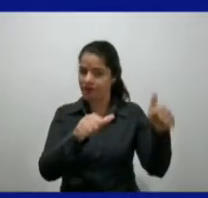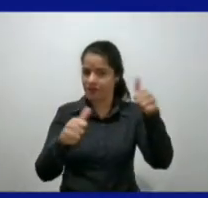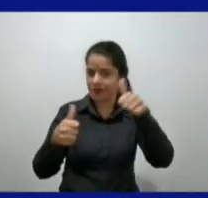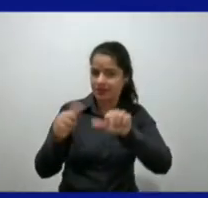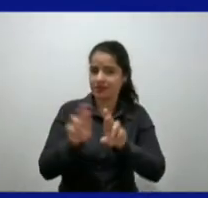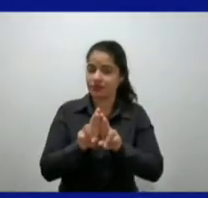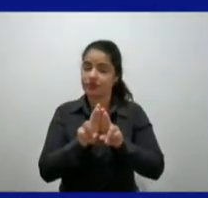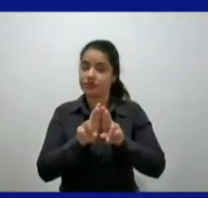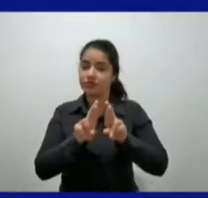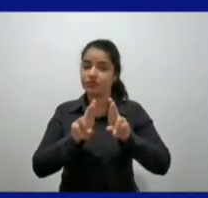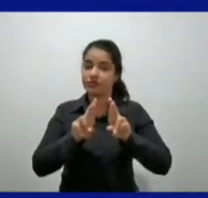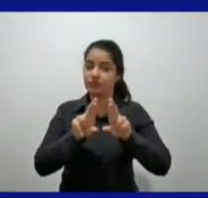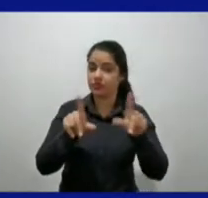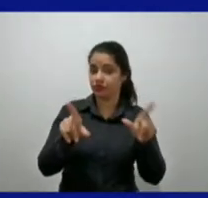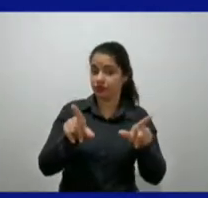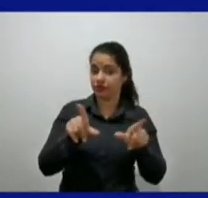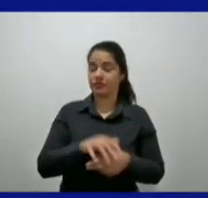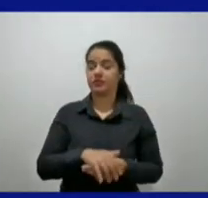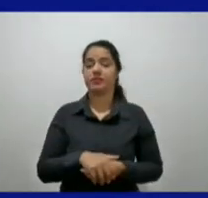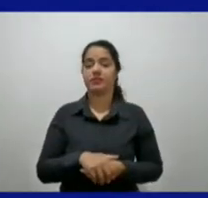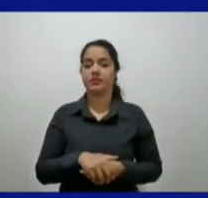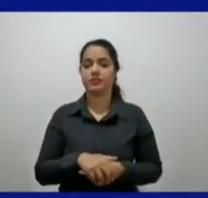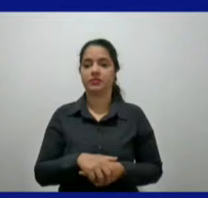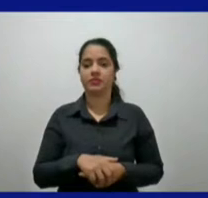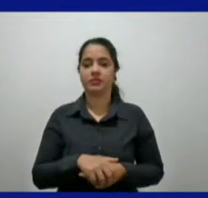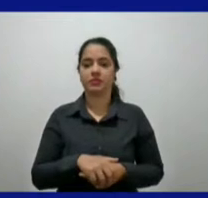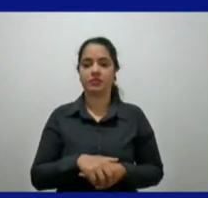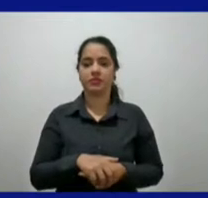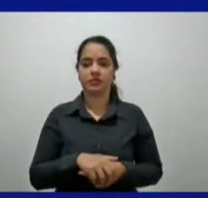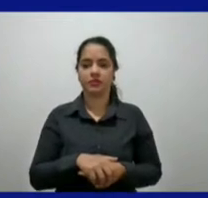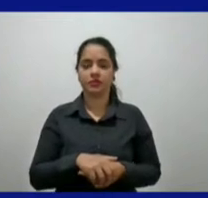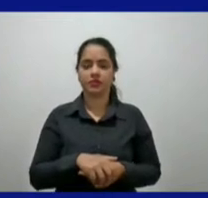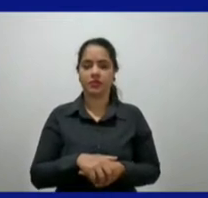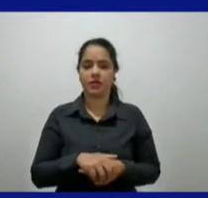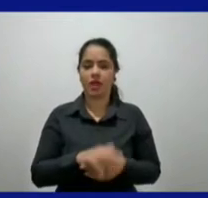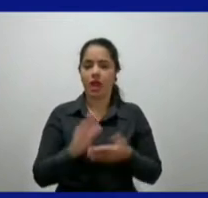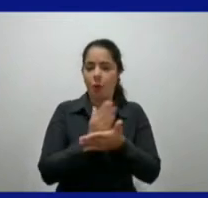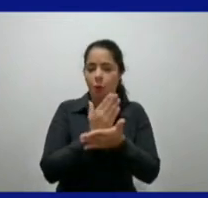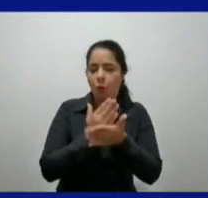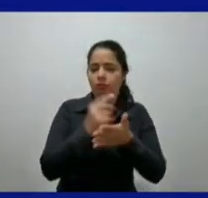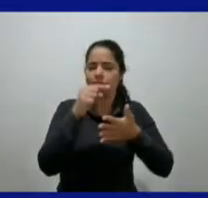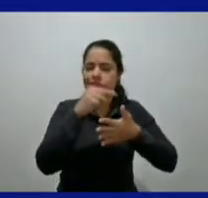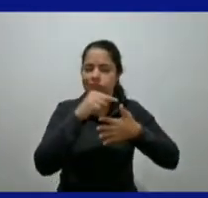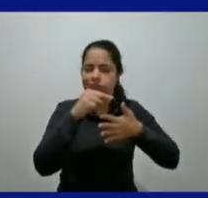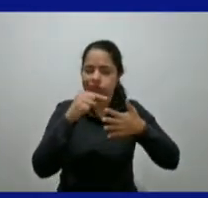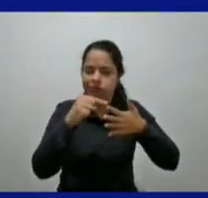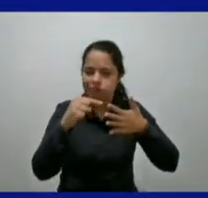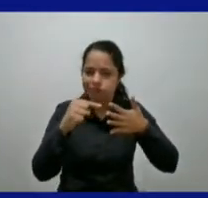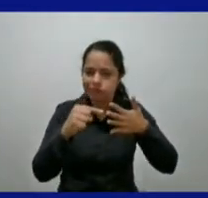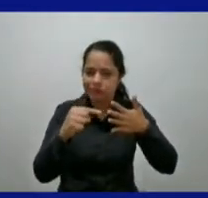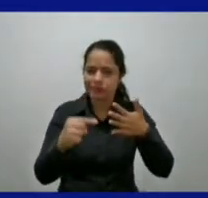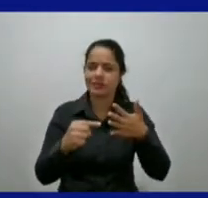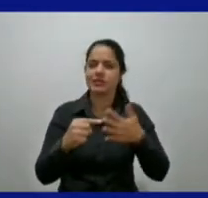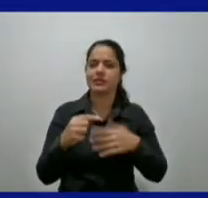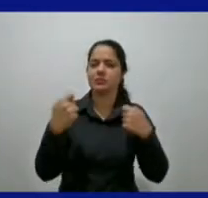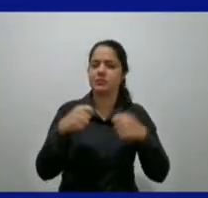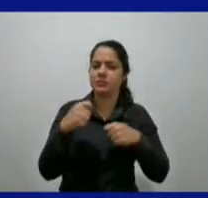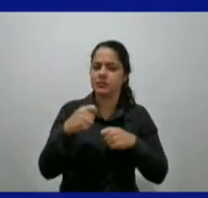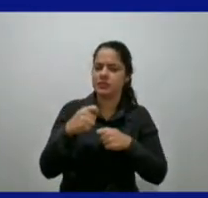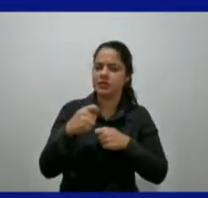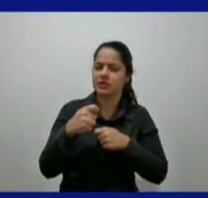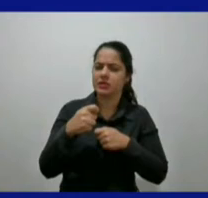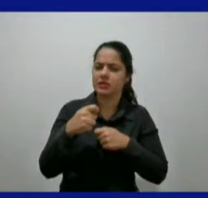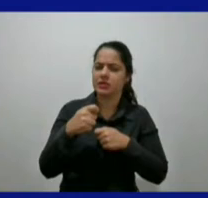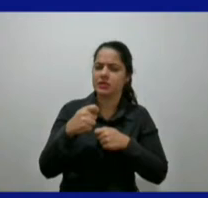a relevância de muitos indicadores é questionável, embora dê muito trabalho para